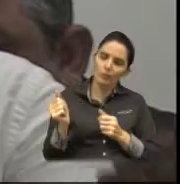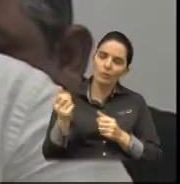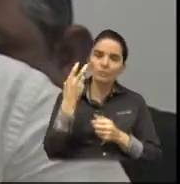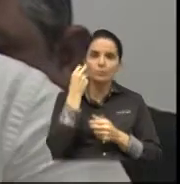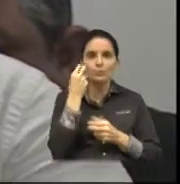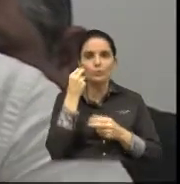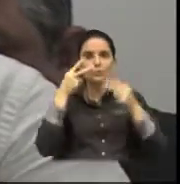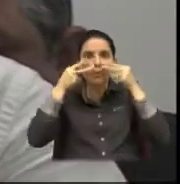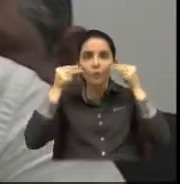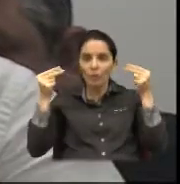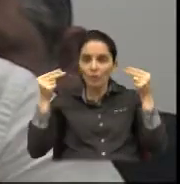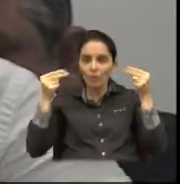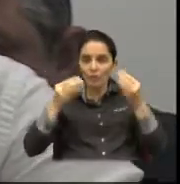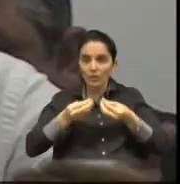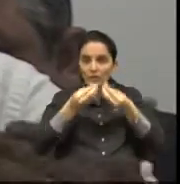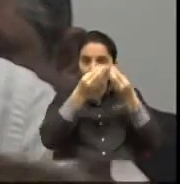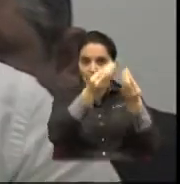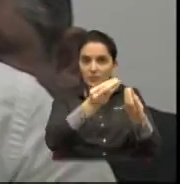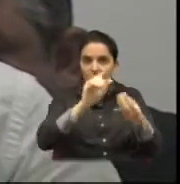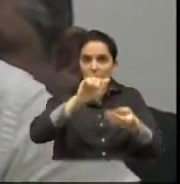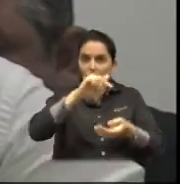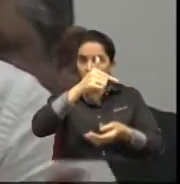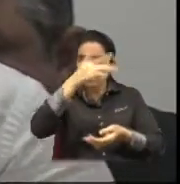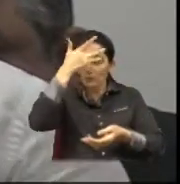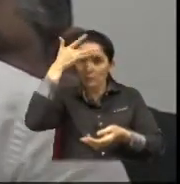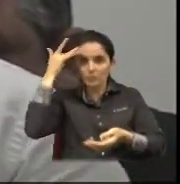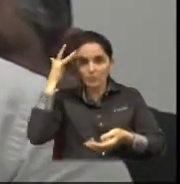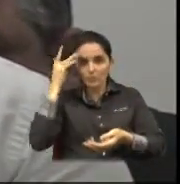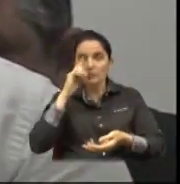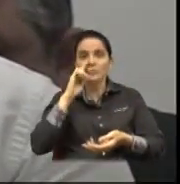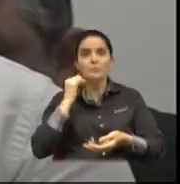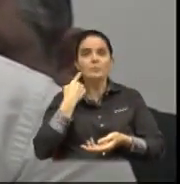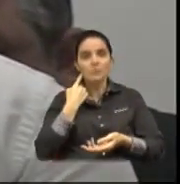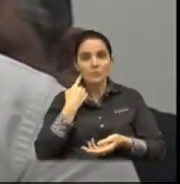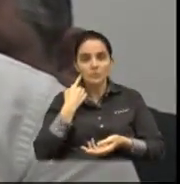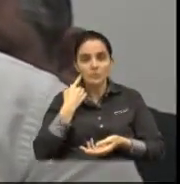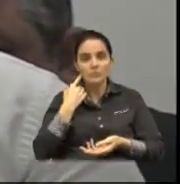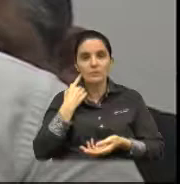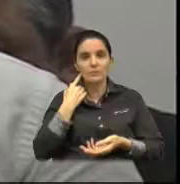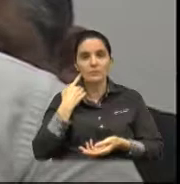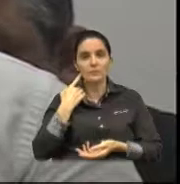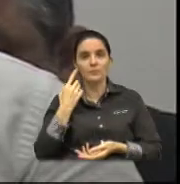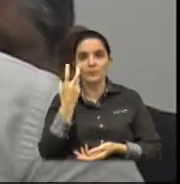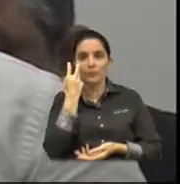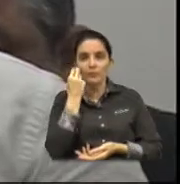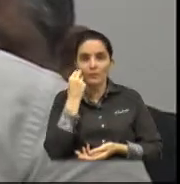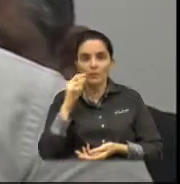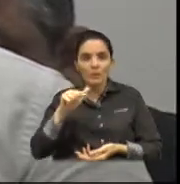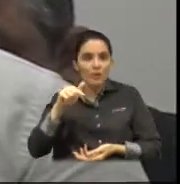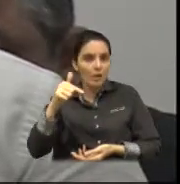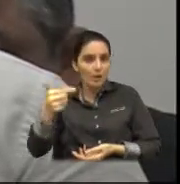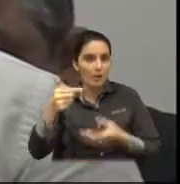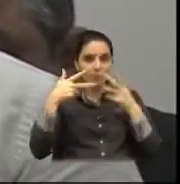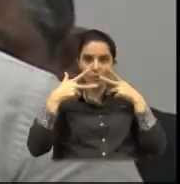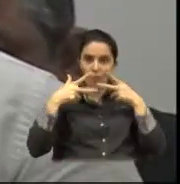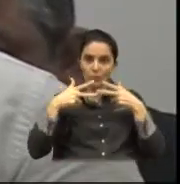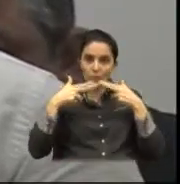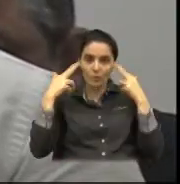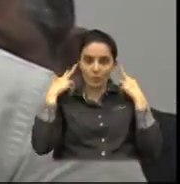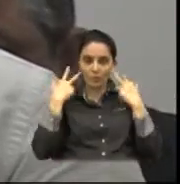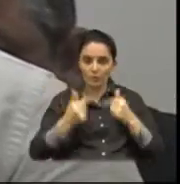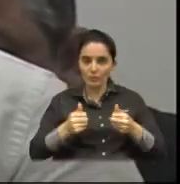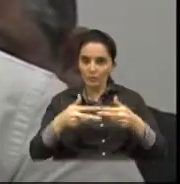dei ele para uma outra pessoa que quis e agora eu vou adotar um outro um outro animal. Então, eu acho